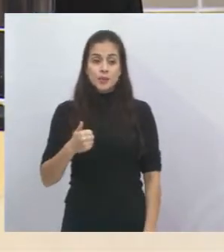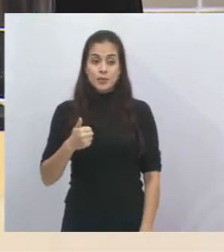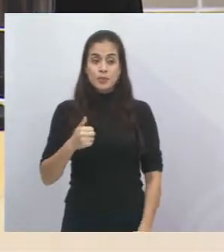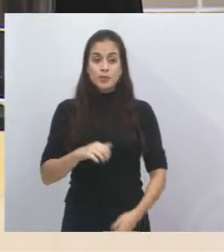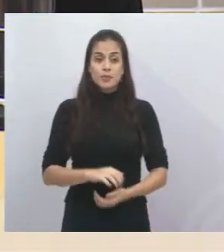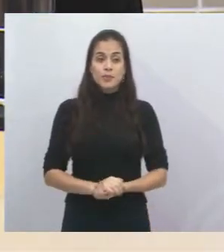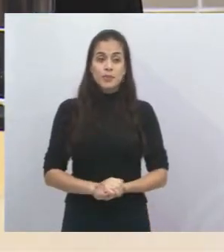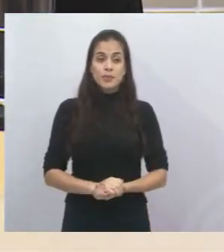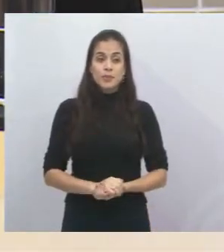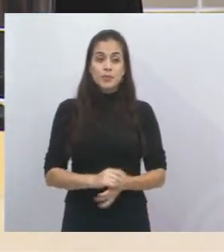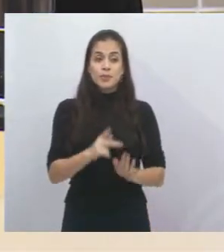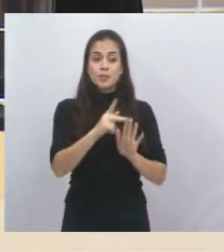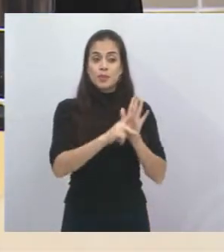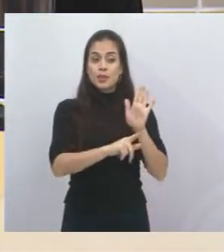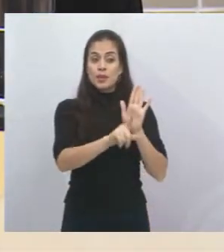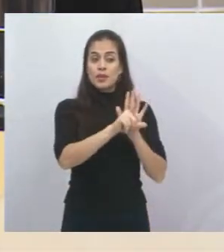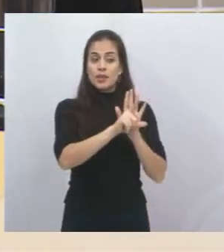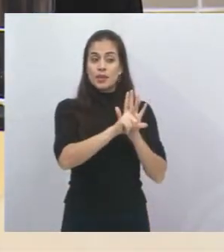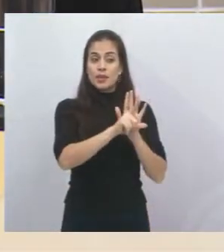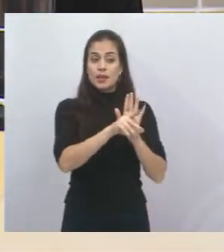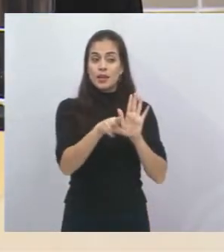001/2022. Projeto de